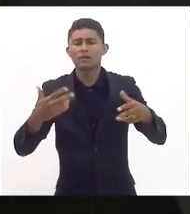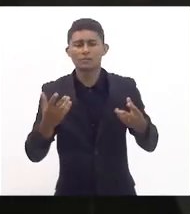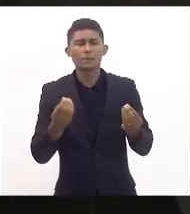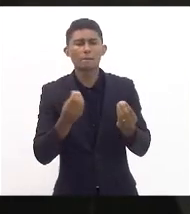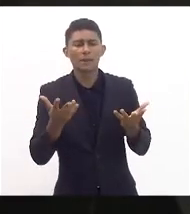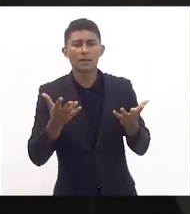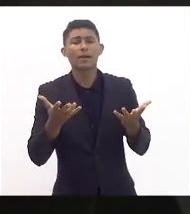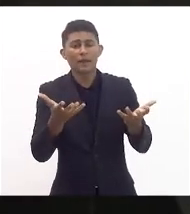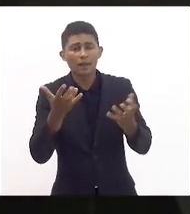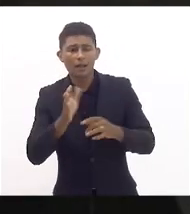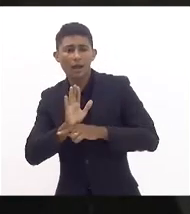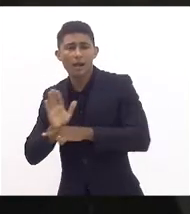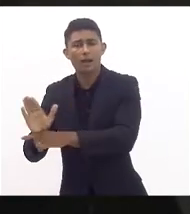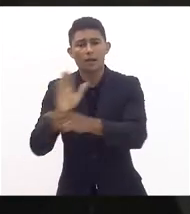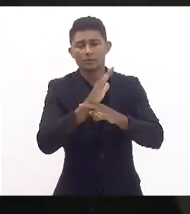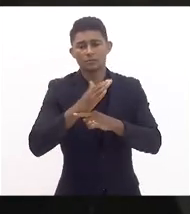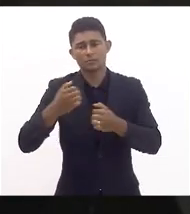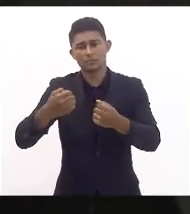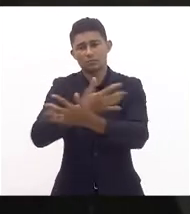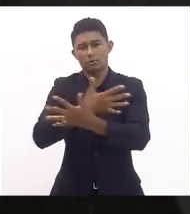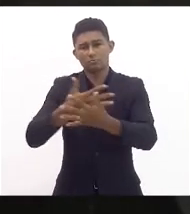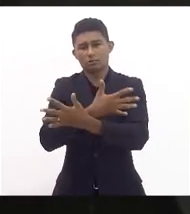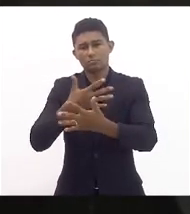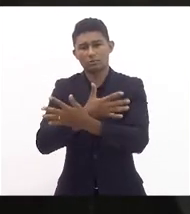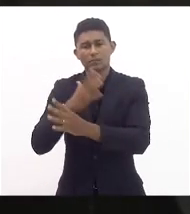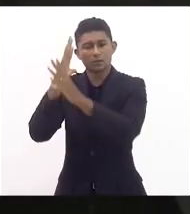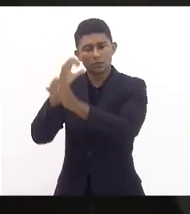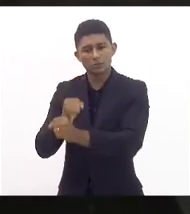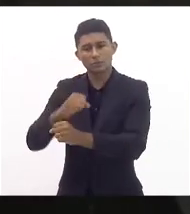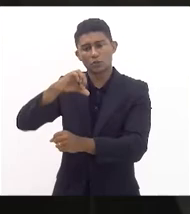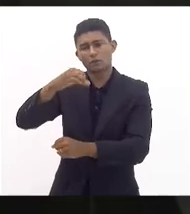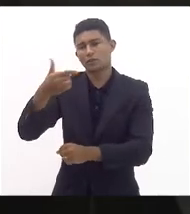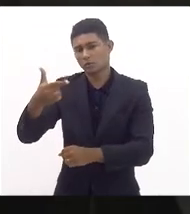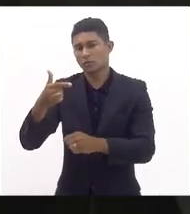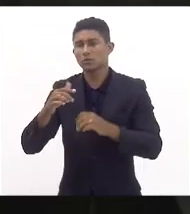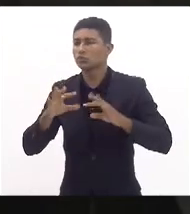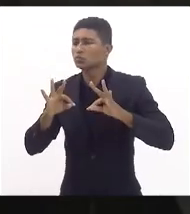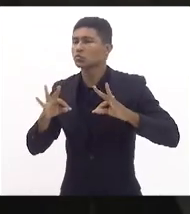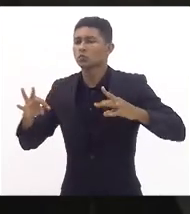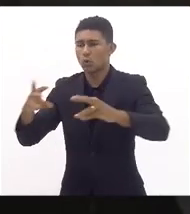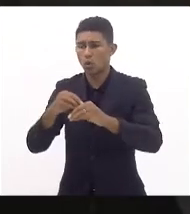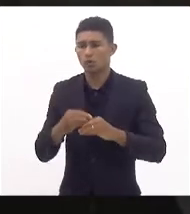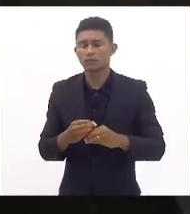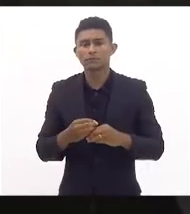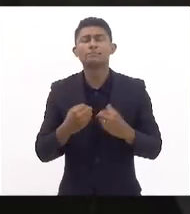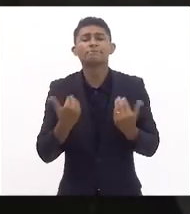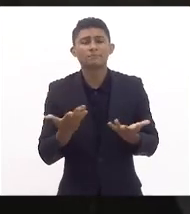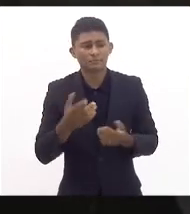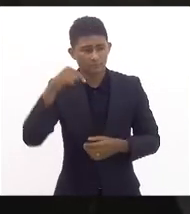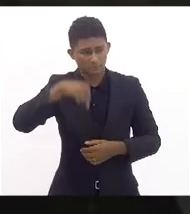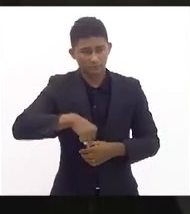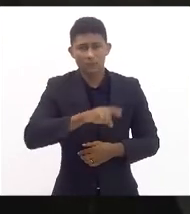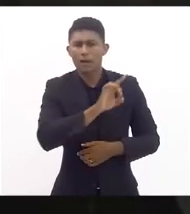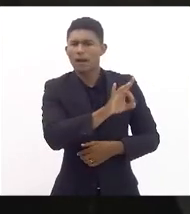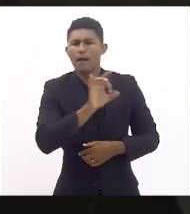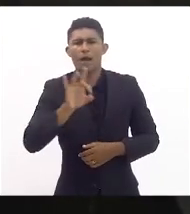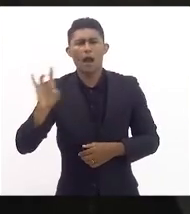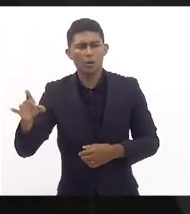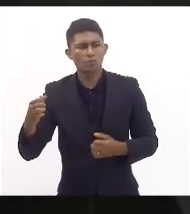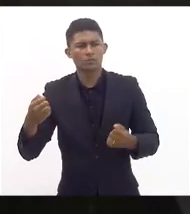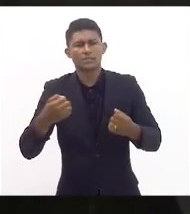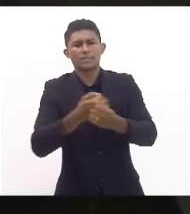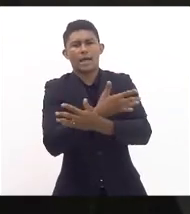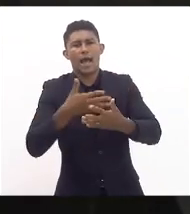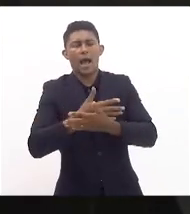92 municípios. Portanto, é legítimo que cada um de nós, independentemente da nossa cidade